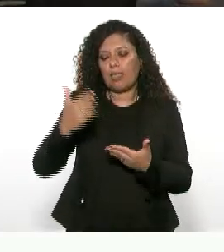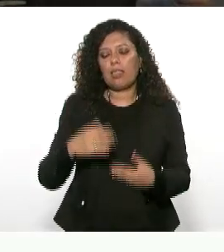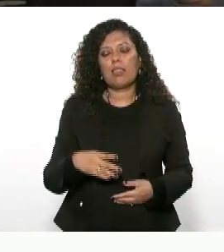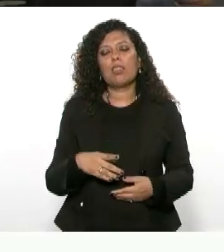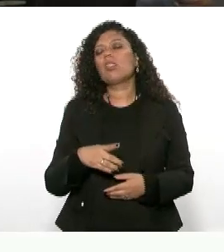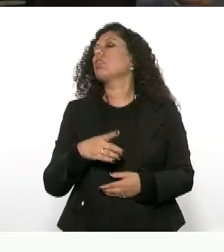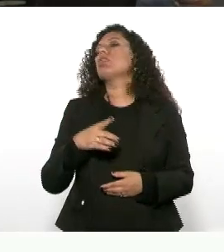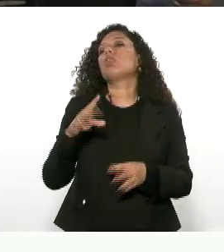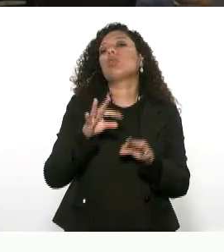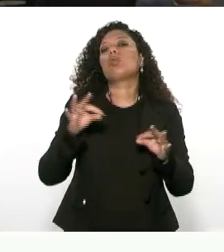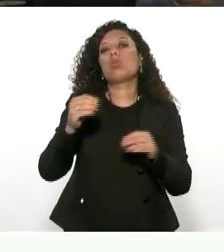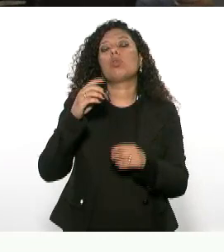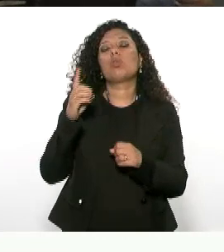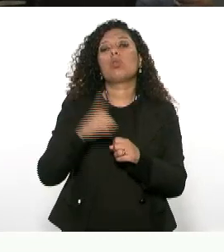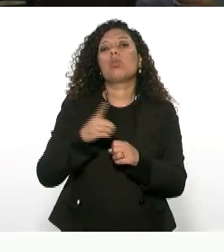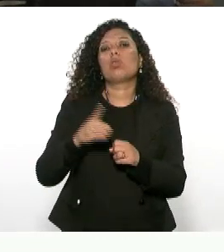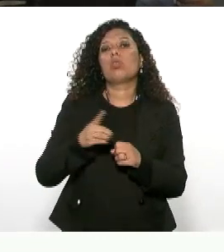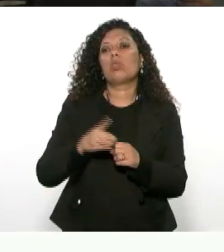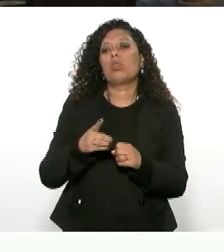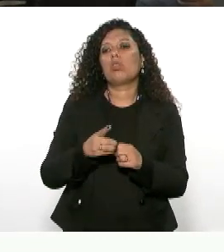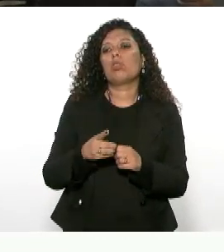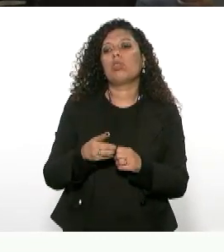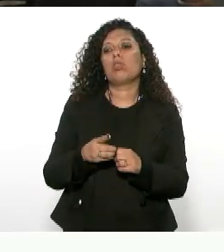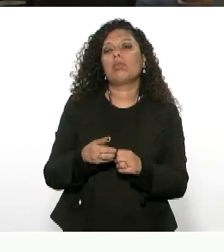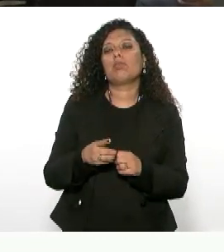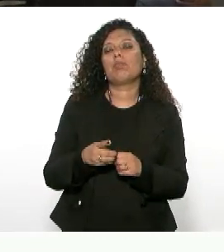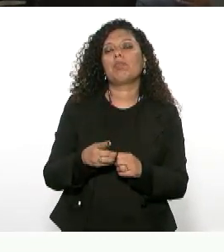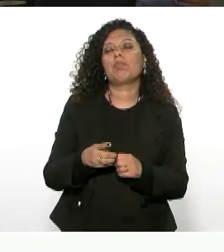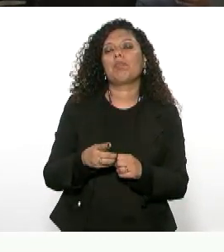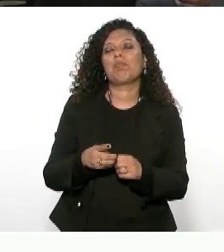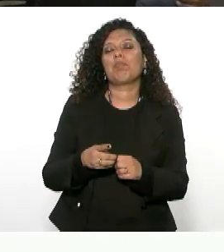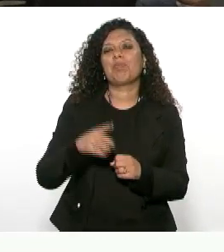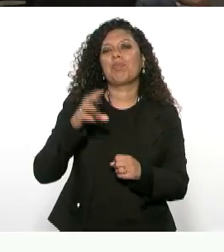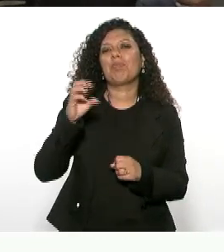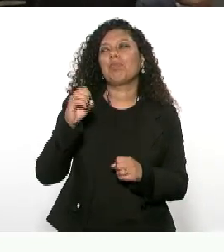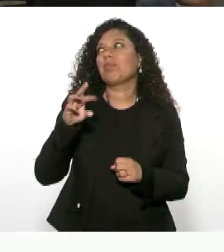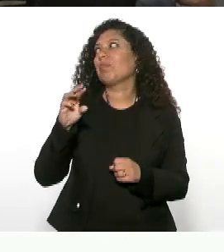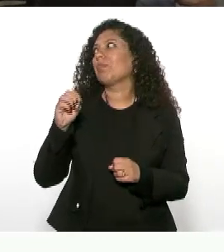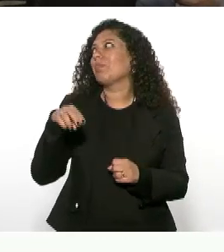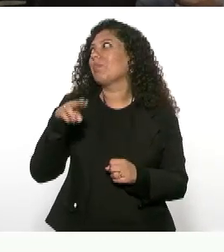Coronel Luiz Cláudio Laviano. Bom, senhoras e senhores,